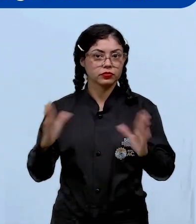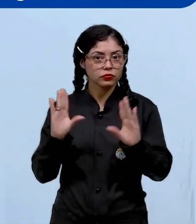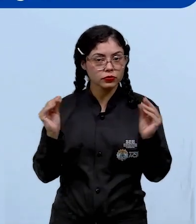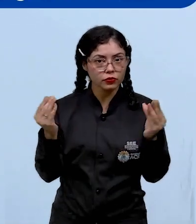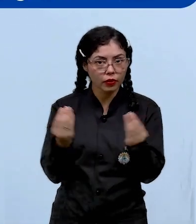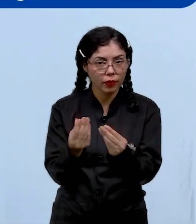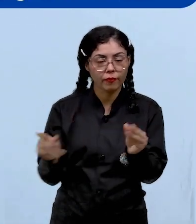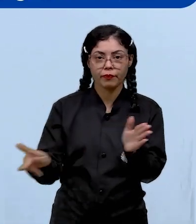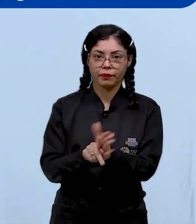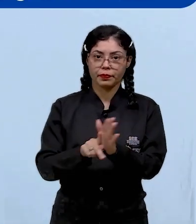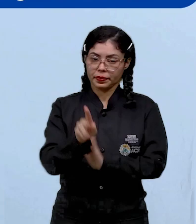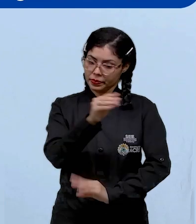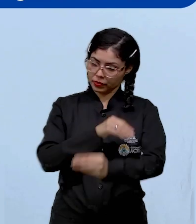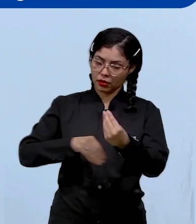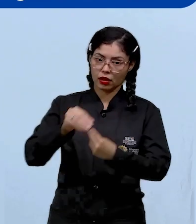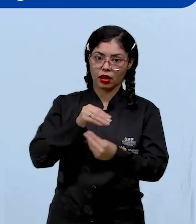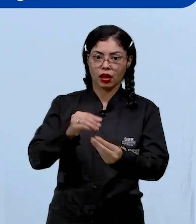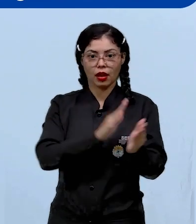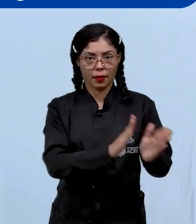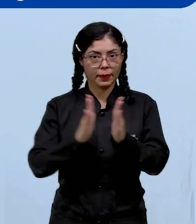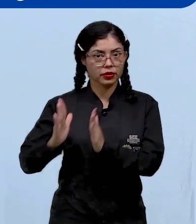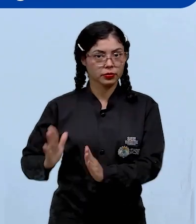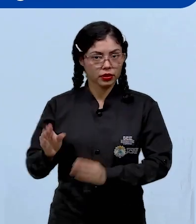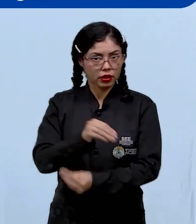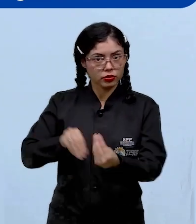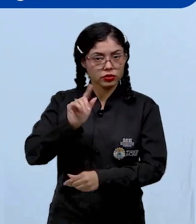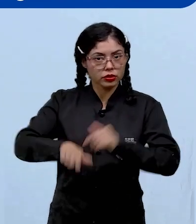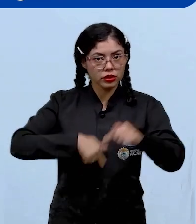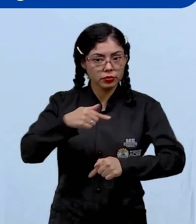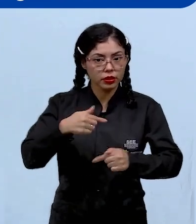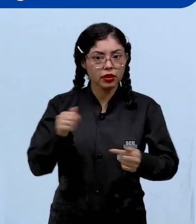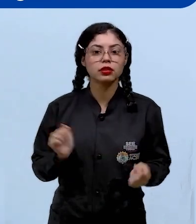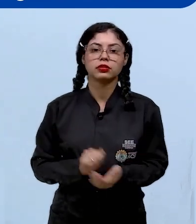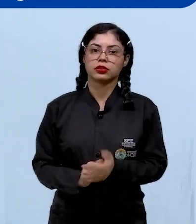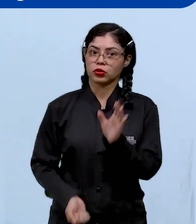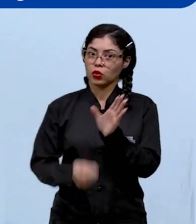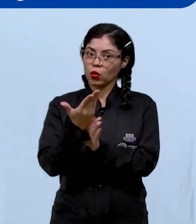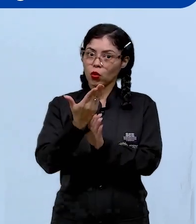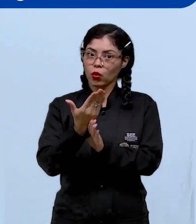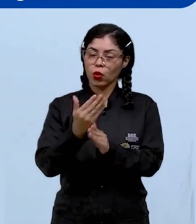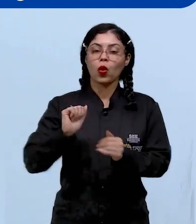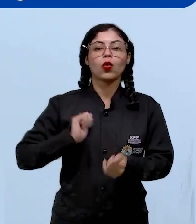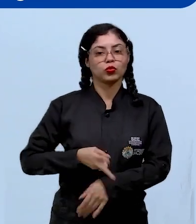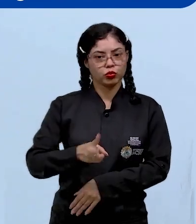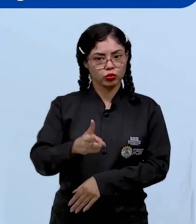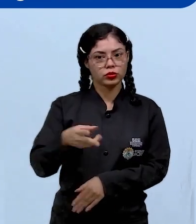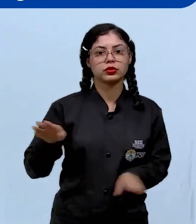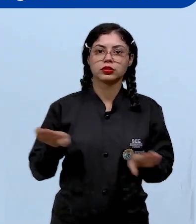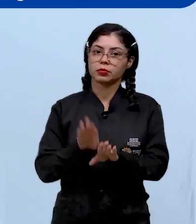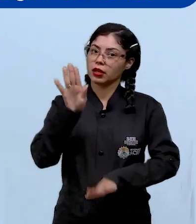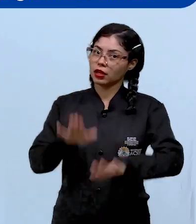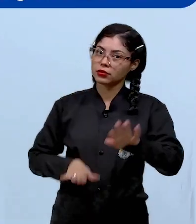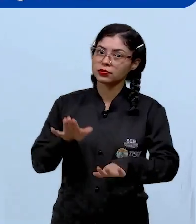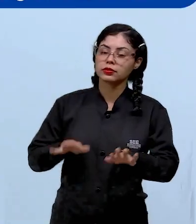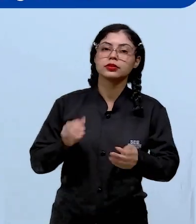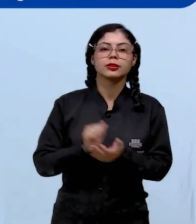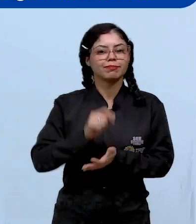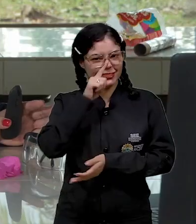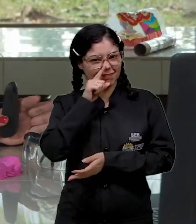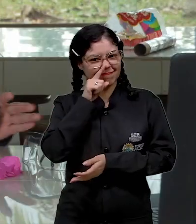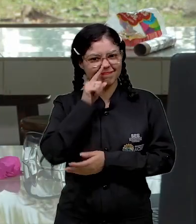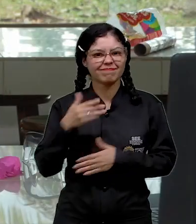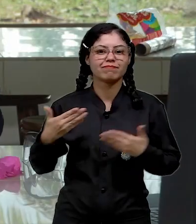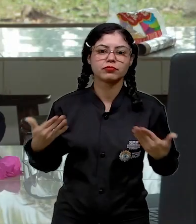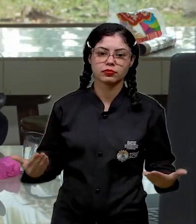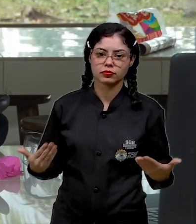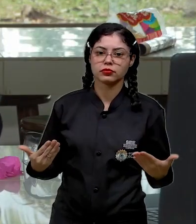substâncias altamente reativas vão participar de reações químicas de forma intensa e, às vezes, também um pouco perigosa.